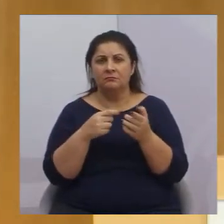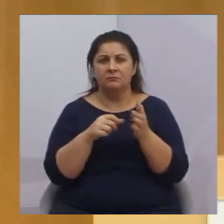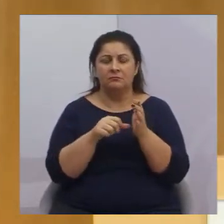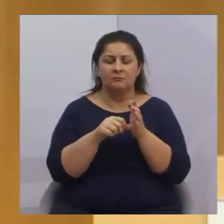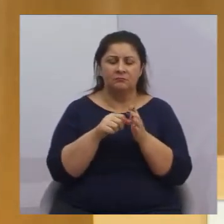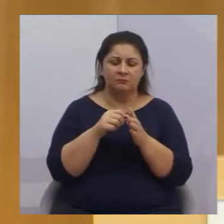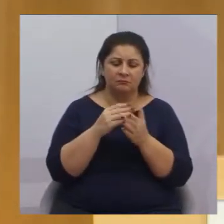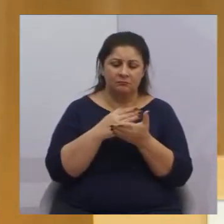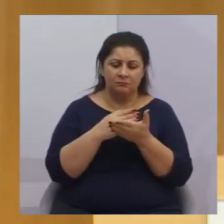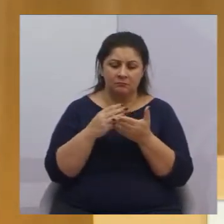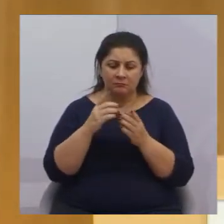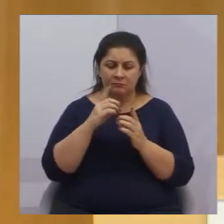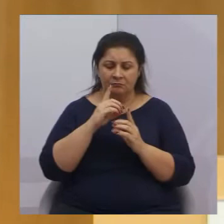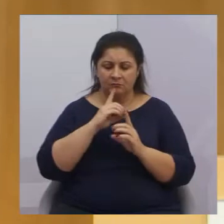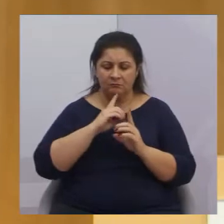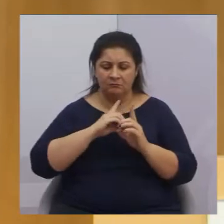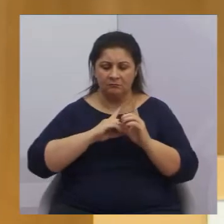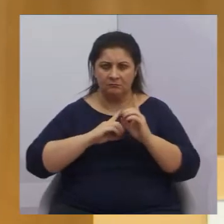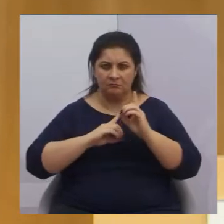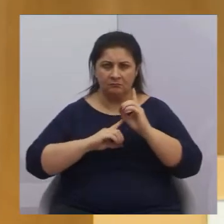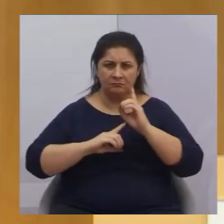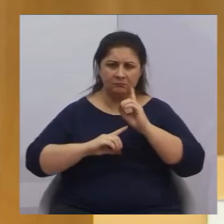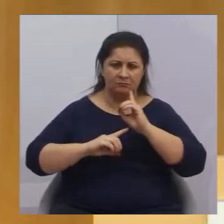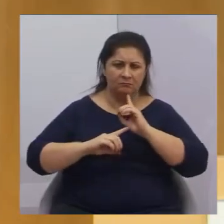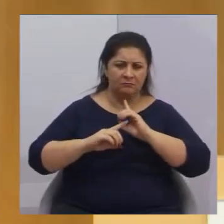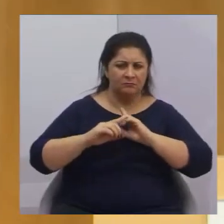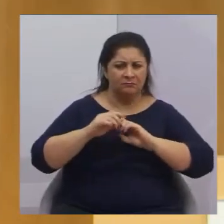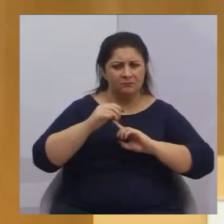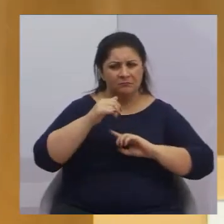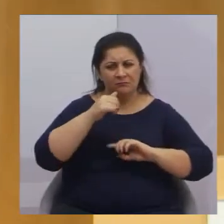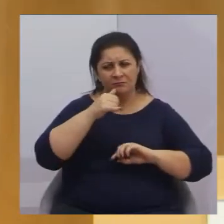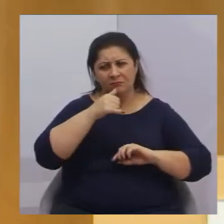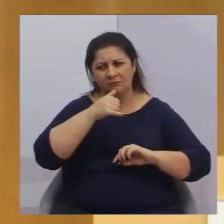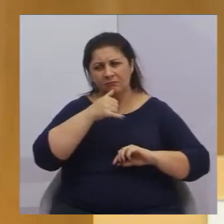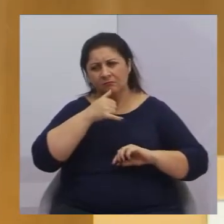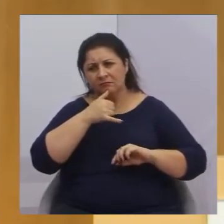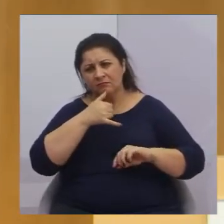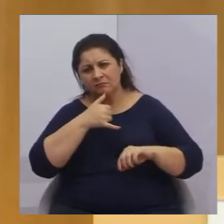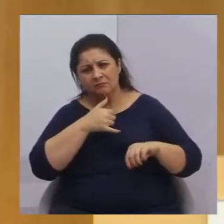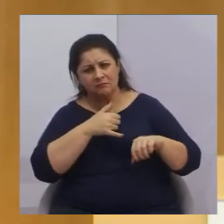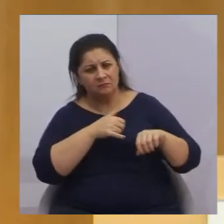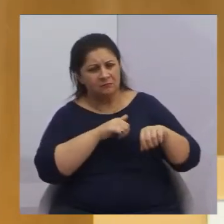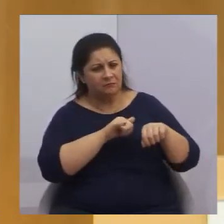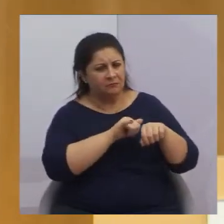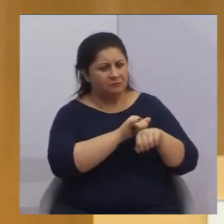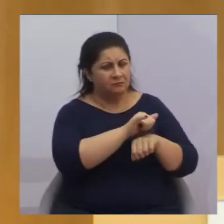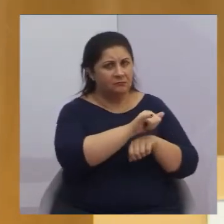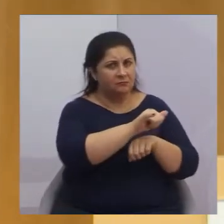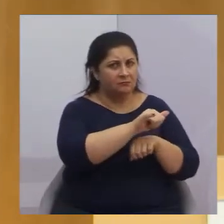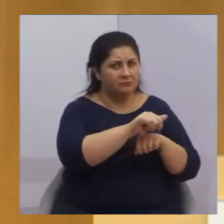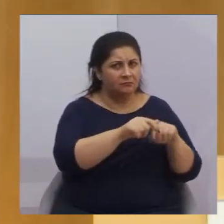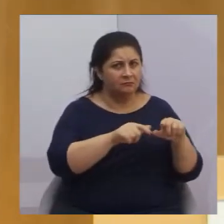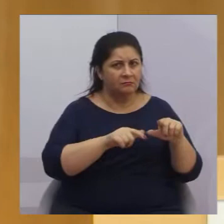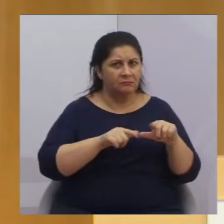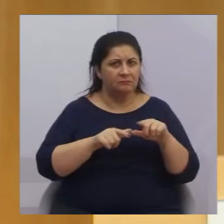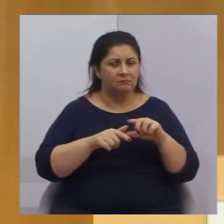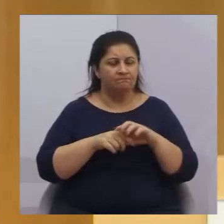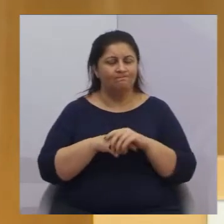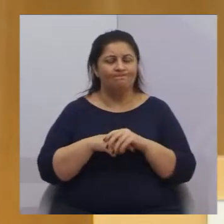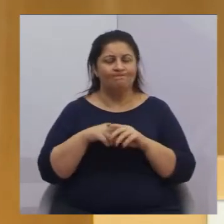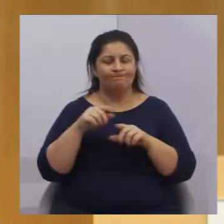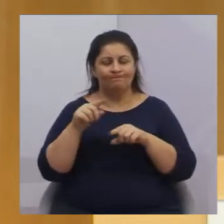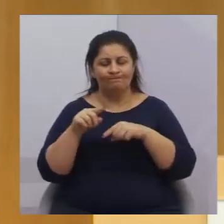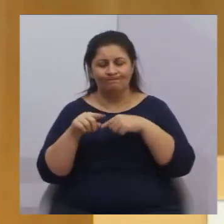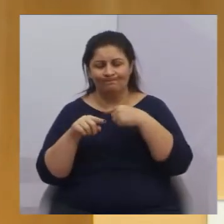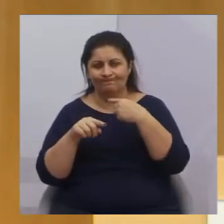de depressão, fica mais triste, começam as faltas, né? E aí, sim, ela vai